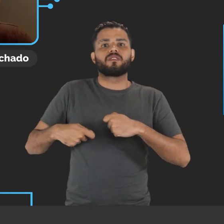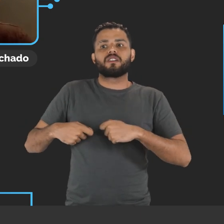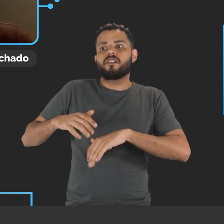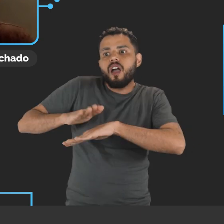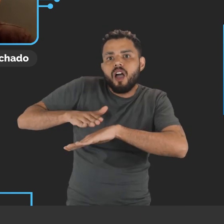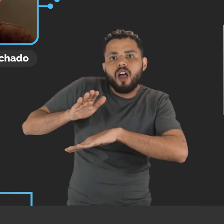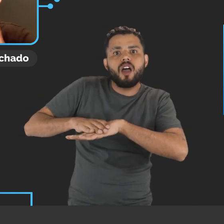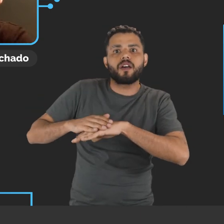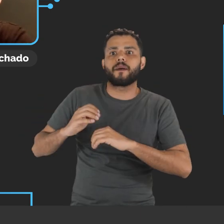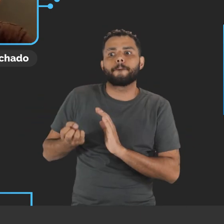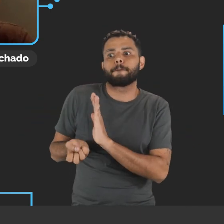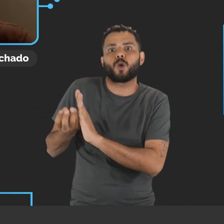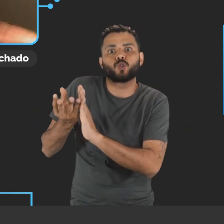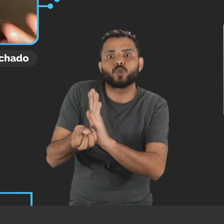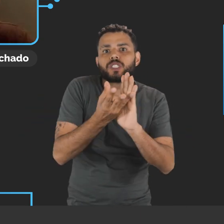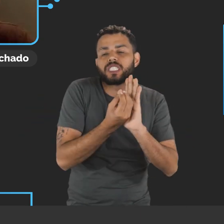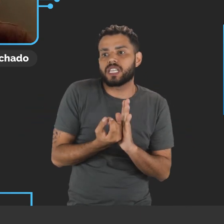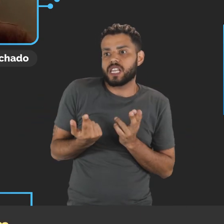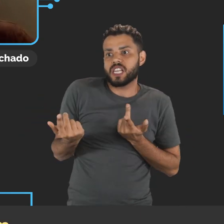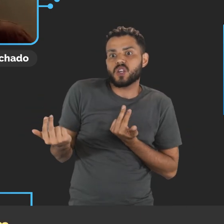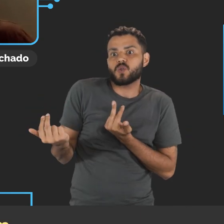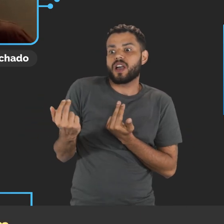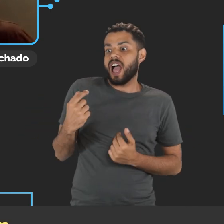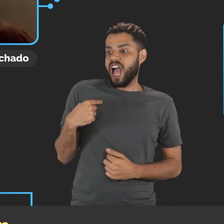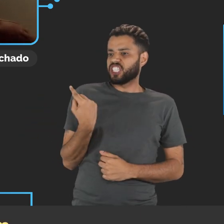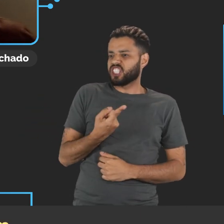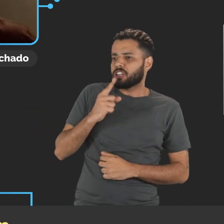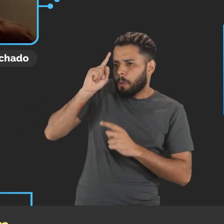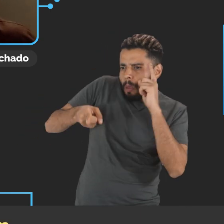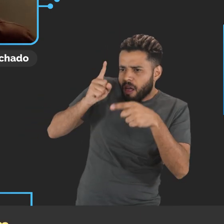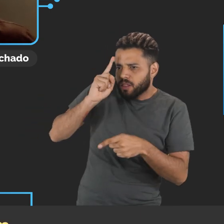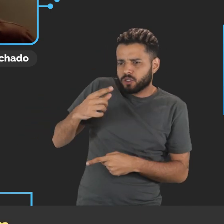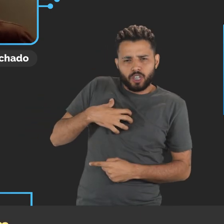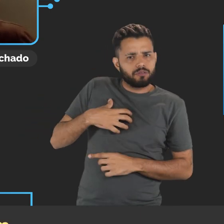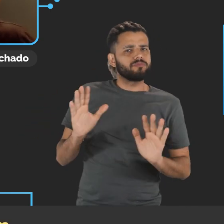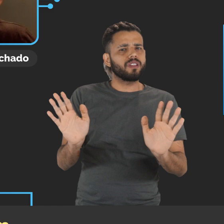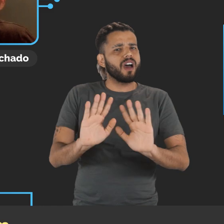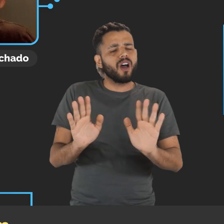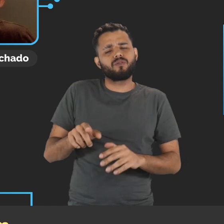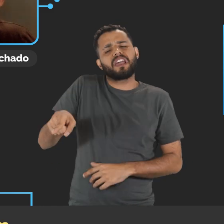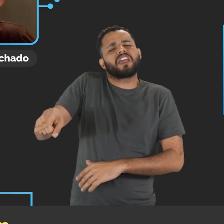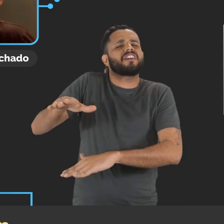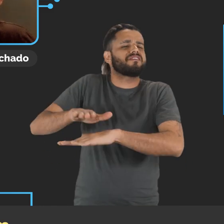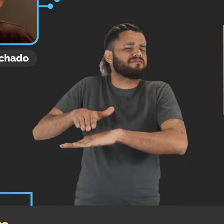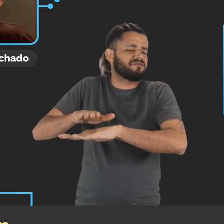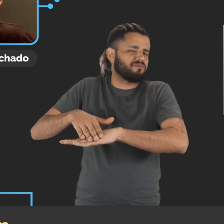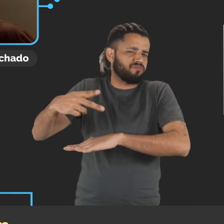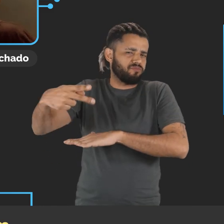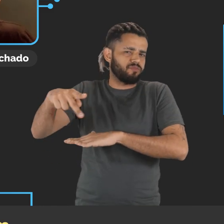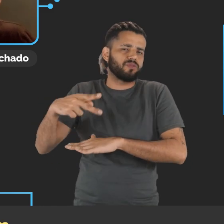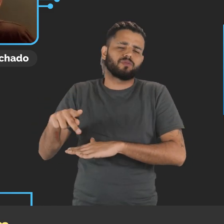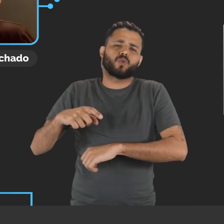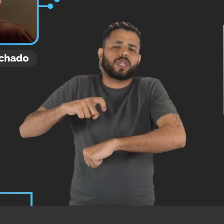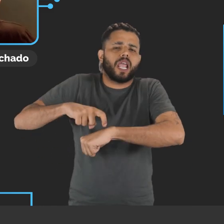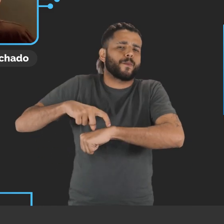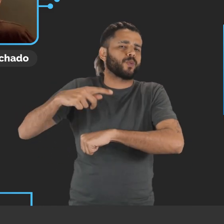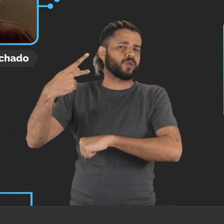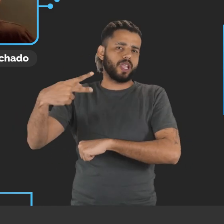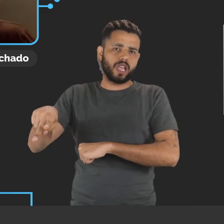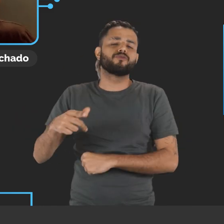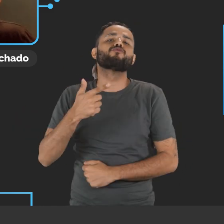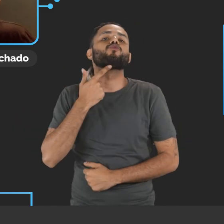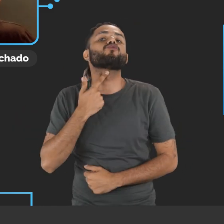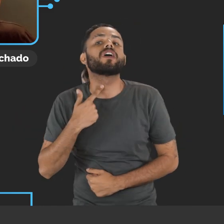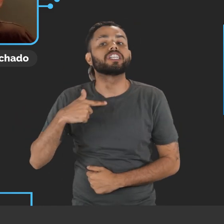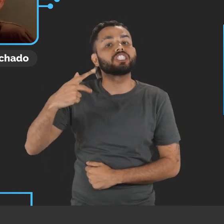agir, né, ou entregar, ou produzir da forma como a gente acha que tem que ser. Como elas, como eles podem,